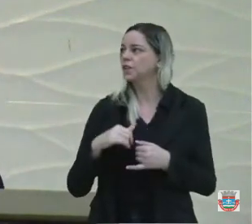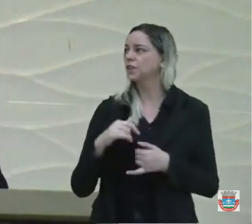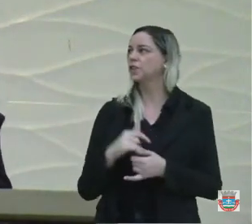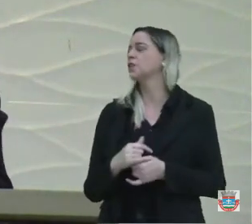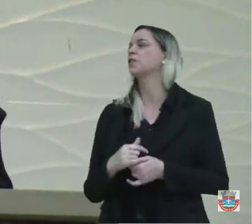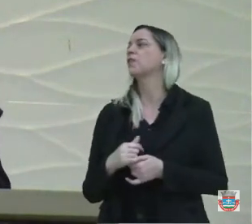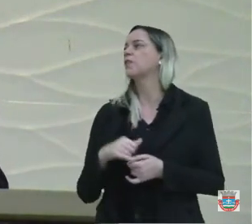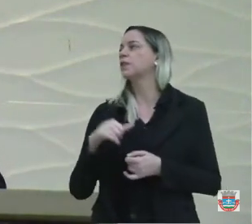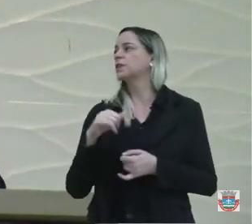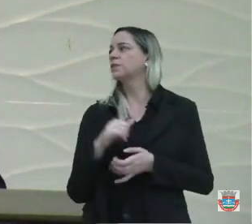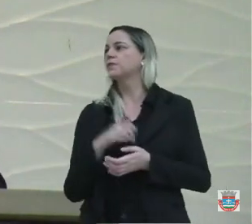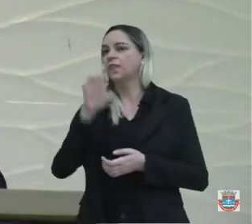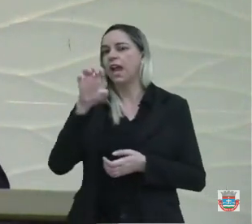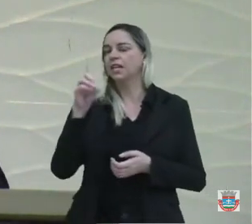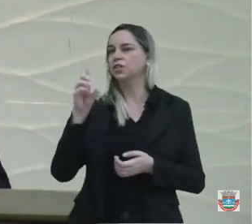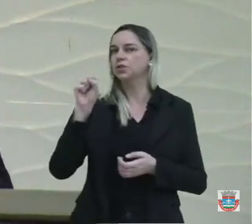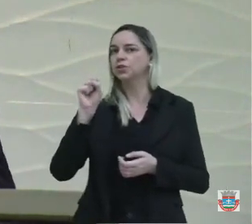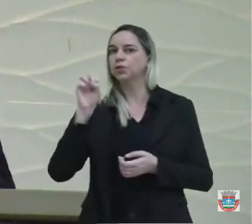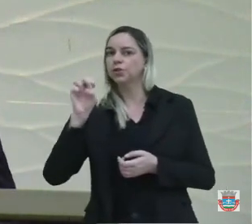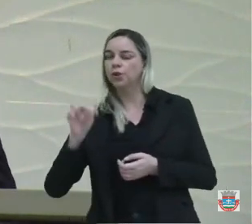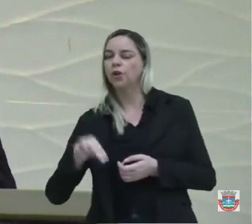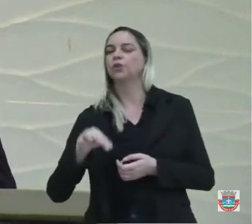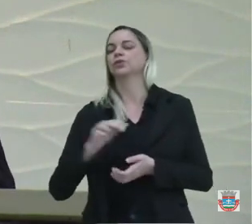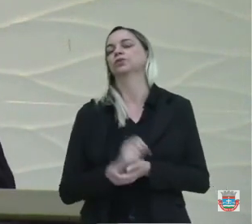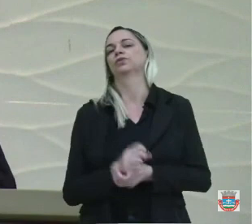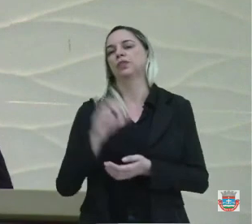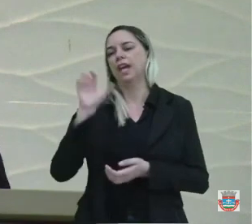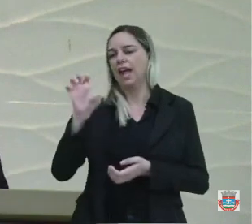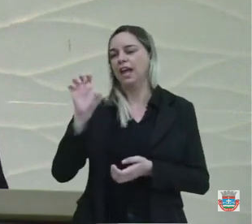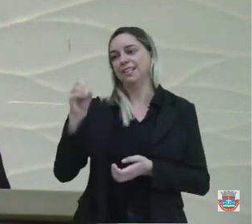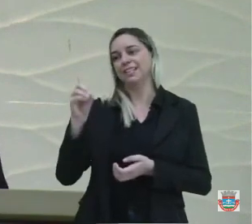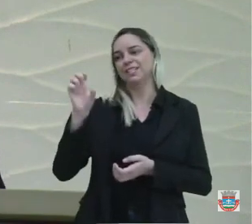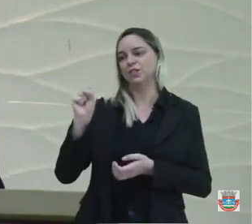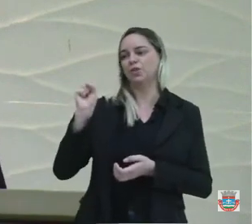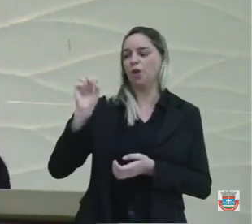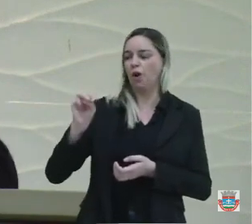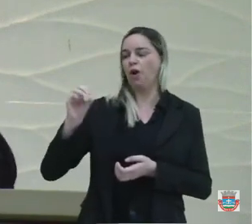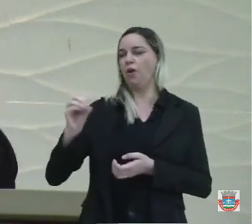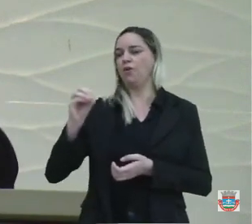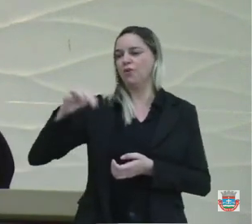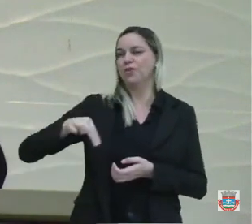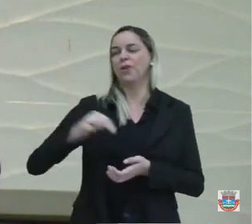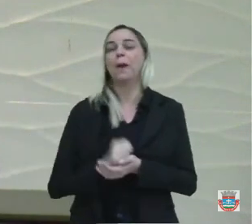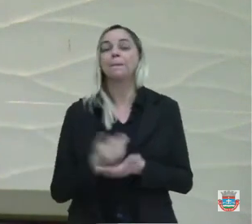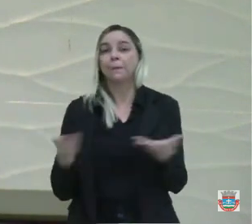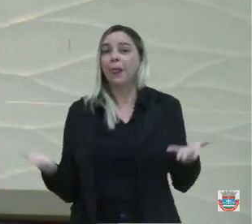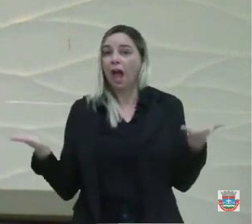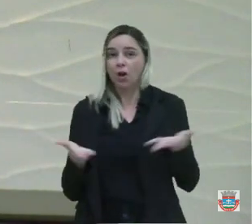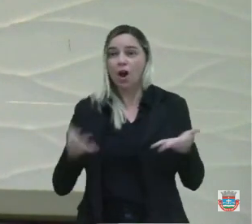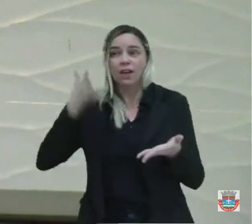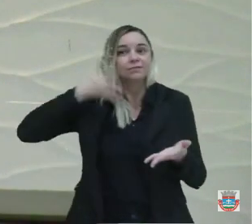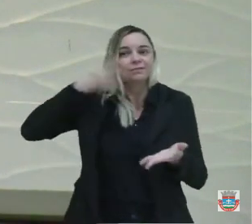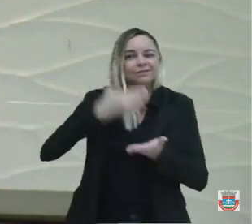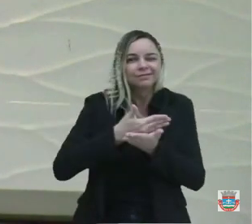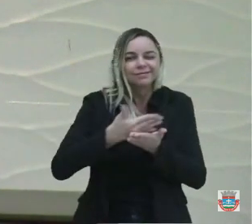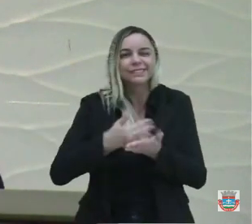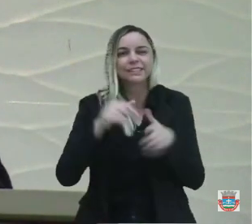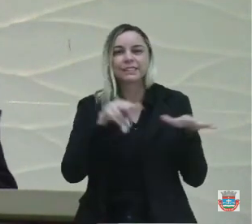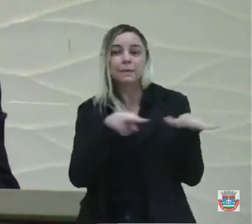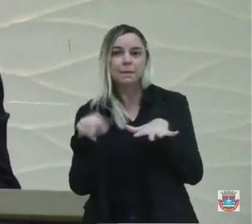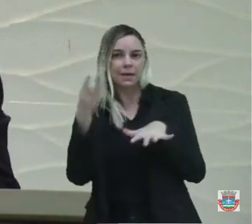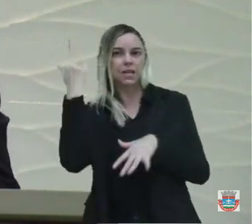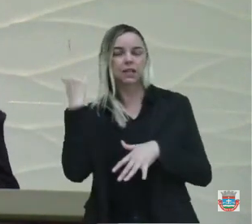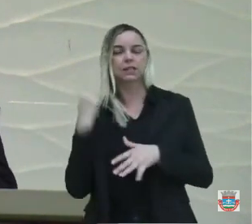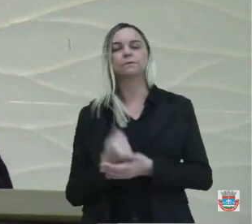presidente da Câmara. Um abraço, Dentes. Presidente, começando meu discurso hoje, a semana passada, o